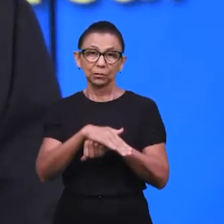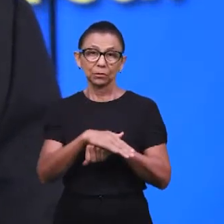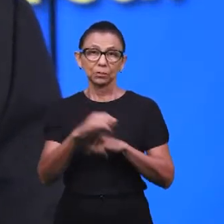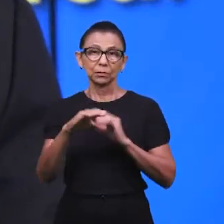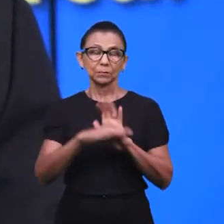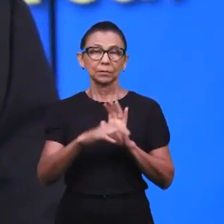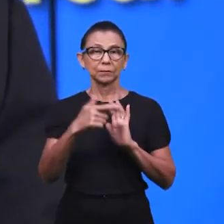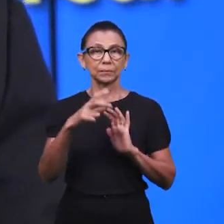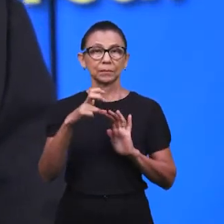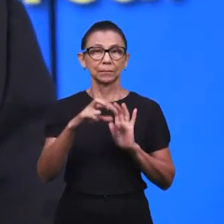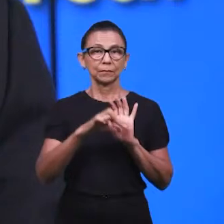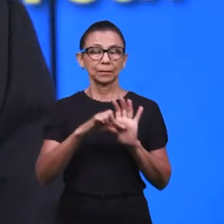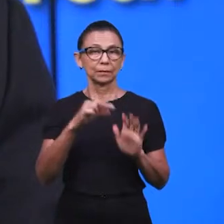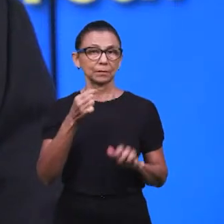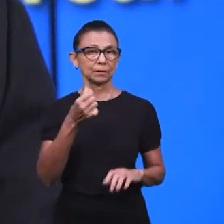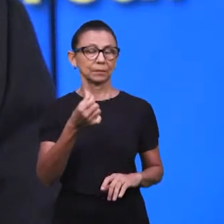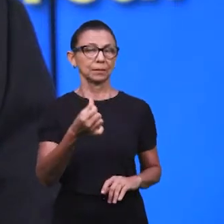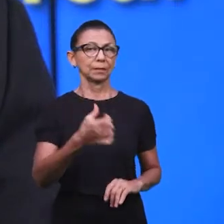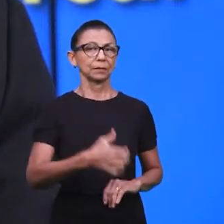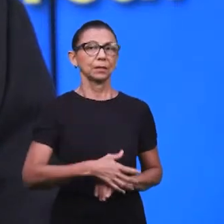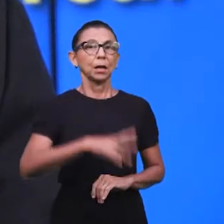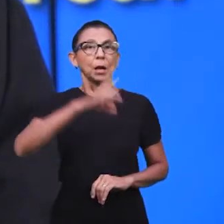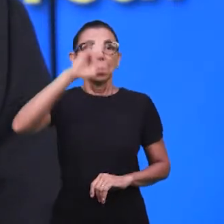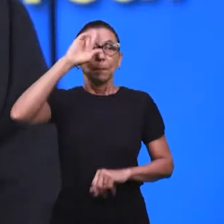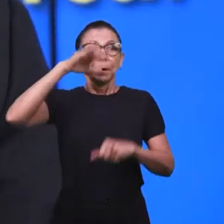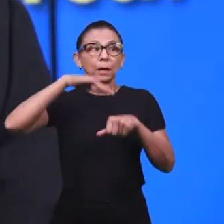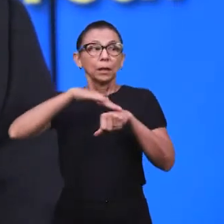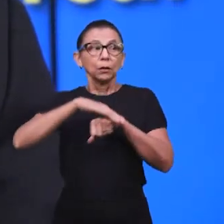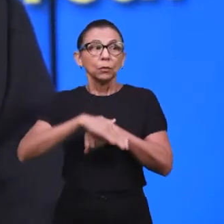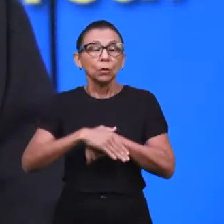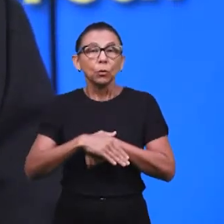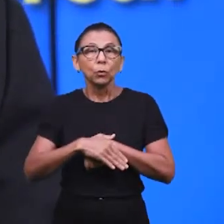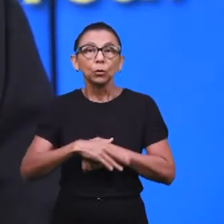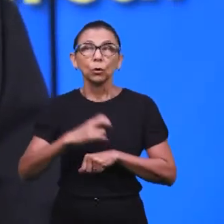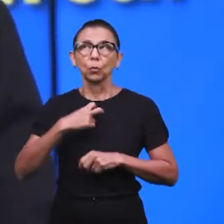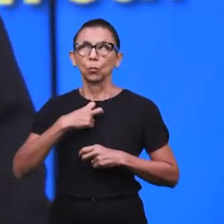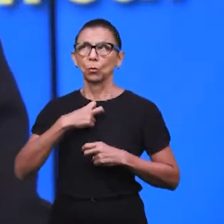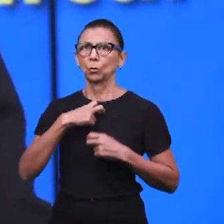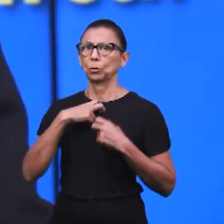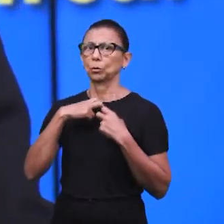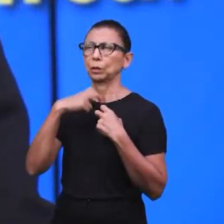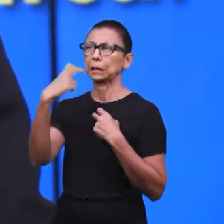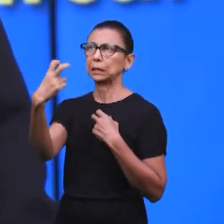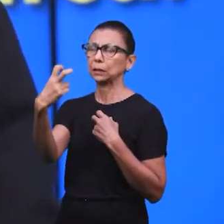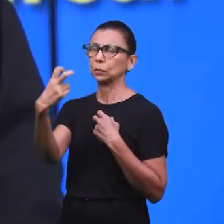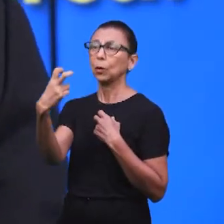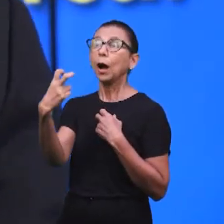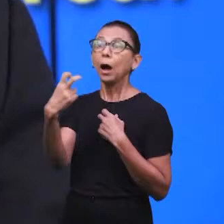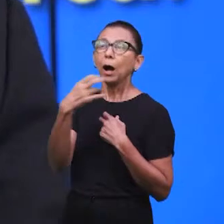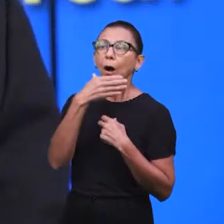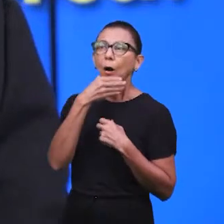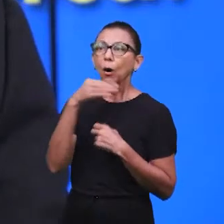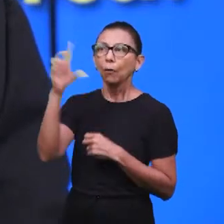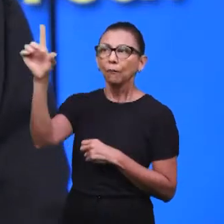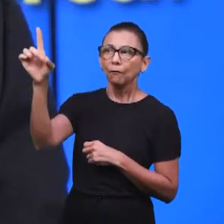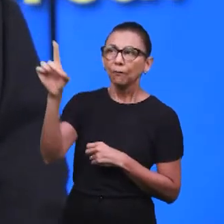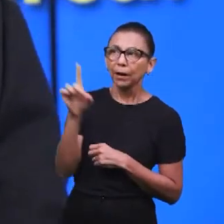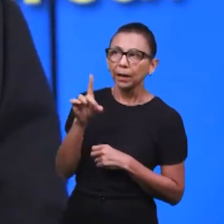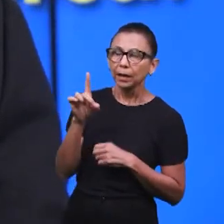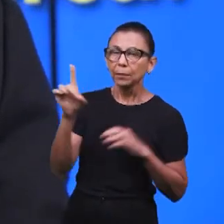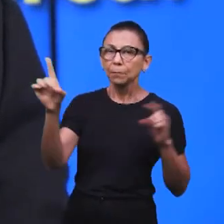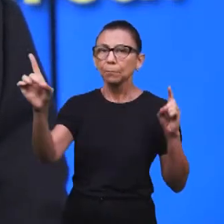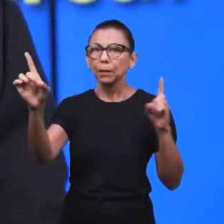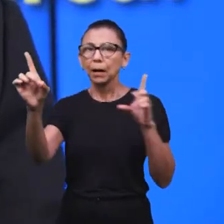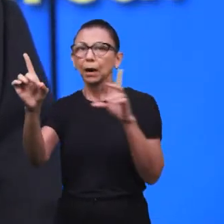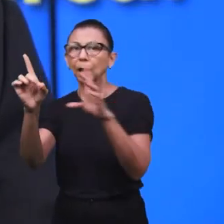à meia-noite, né? Mateus capítulo 25, verso 6, quando vai falar à meia-noite ouviu-se o clamor, o grito, né? Aí vem o